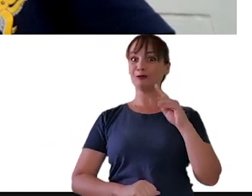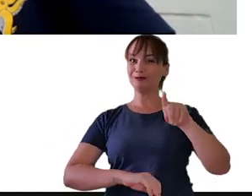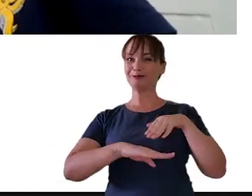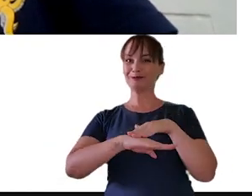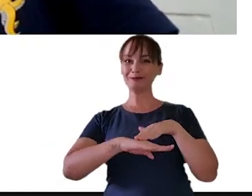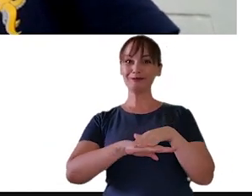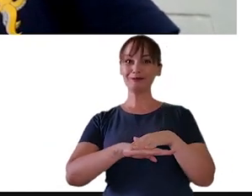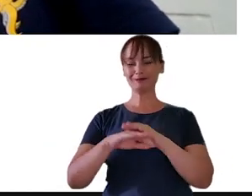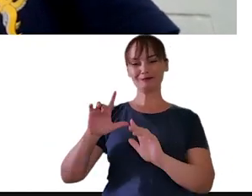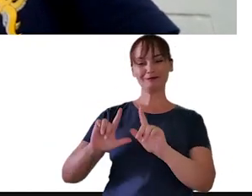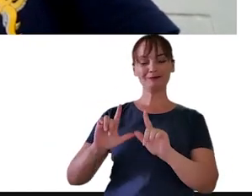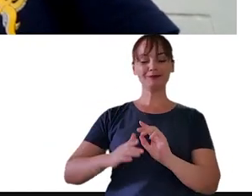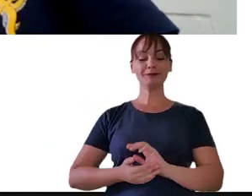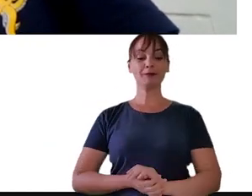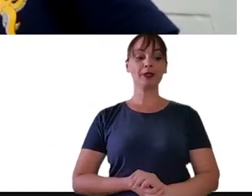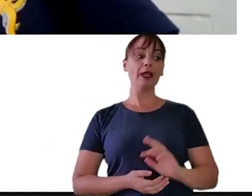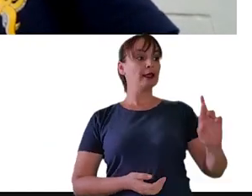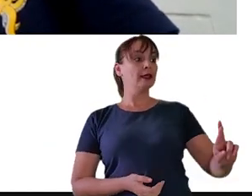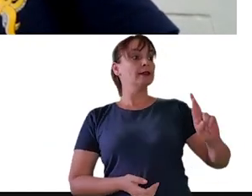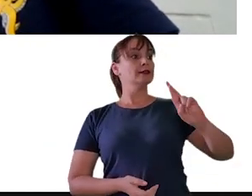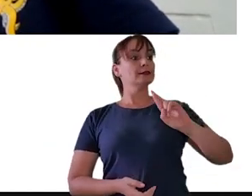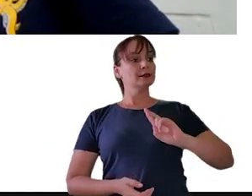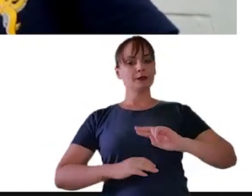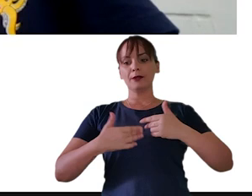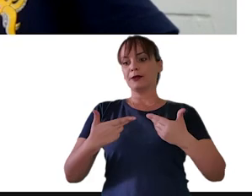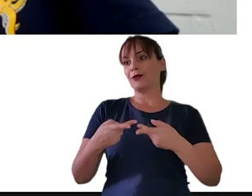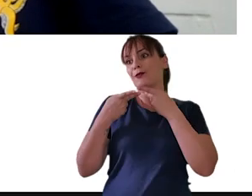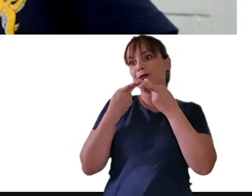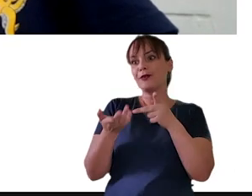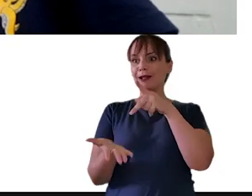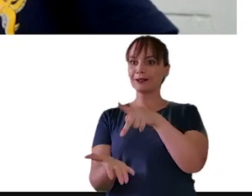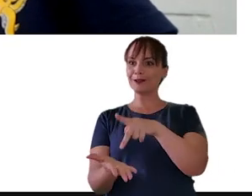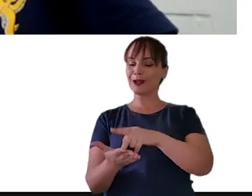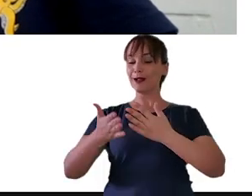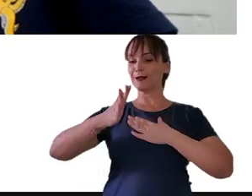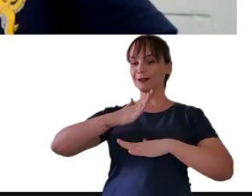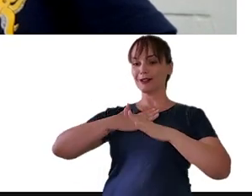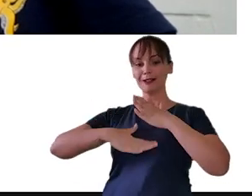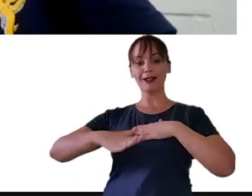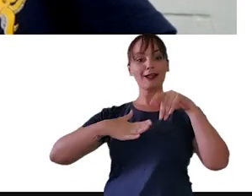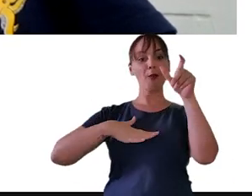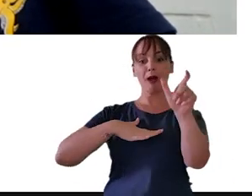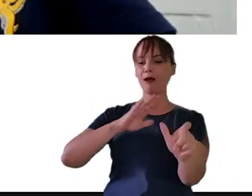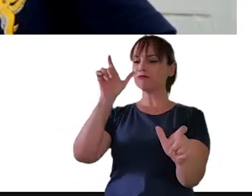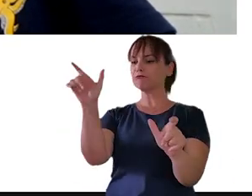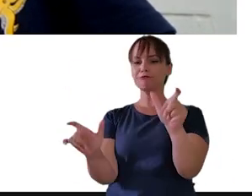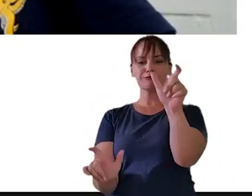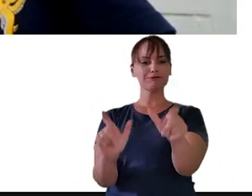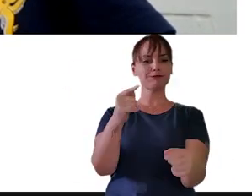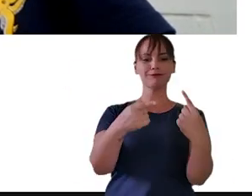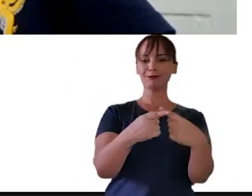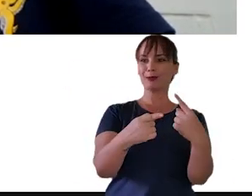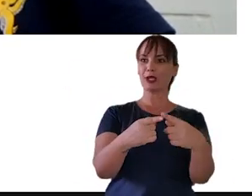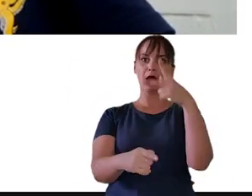Sim. A nossa resposta é falar a verdade e acalmar o público, né? Porque as pessoas veem muita coisa